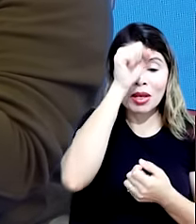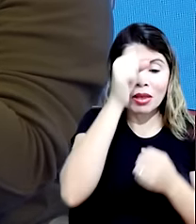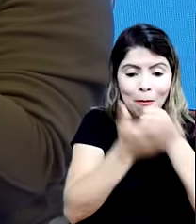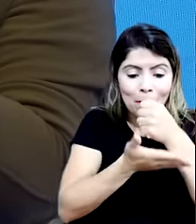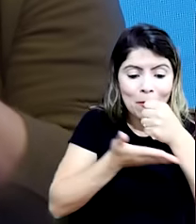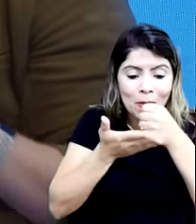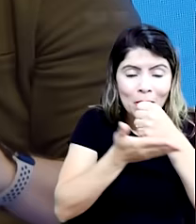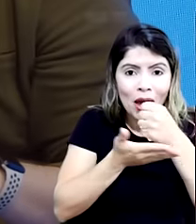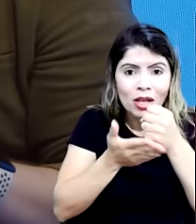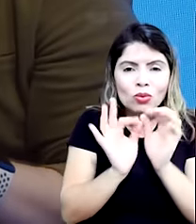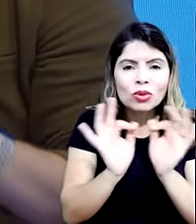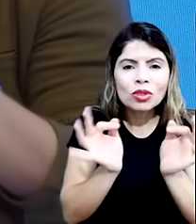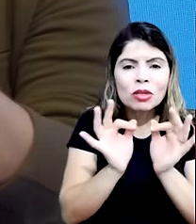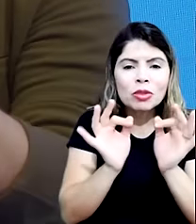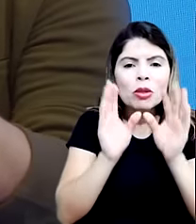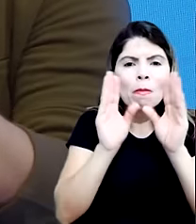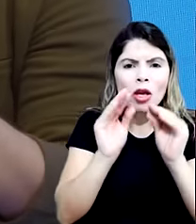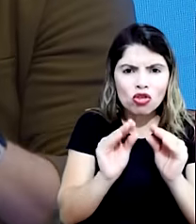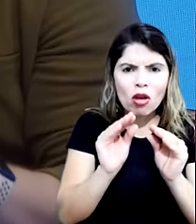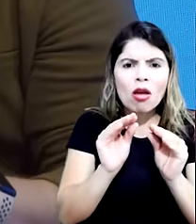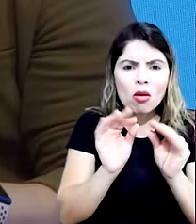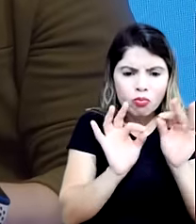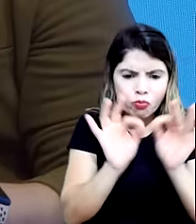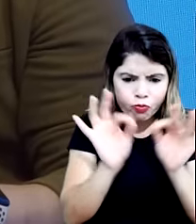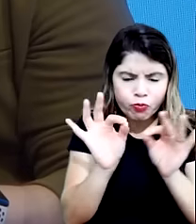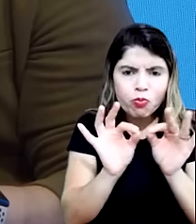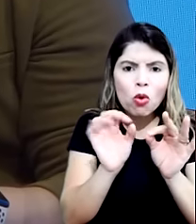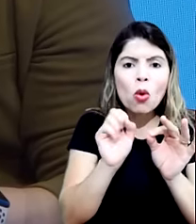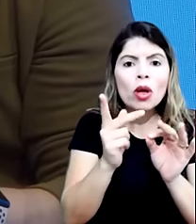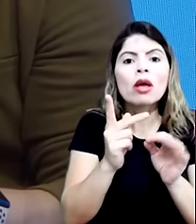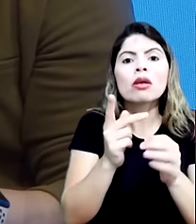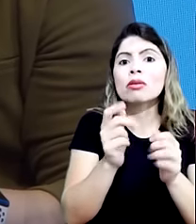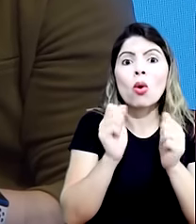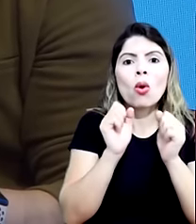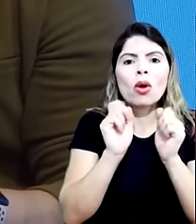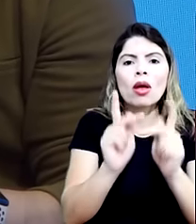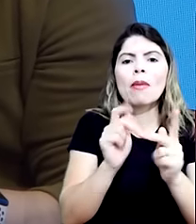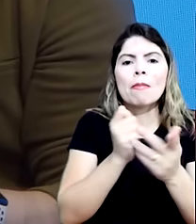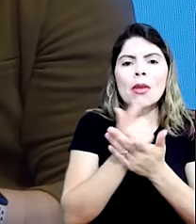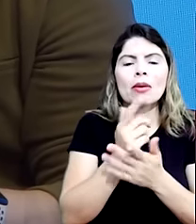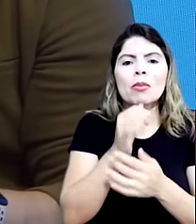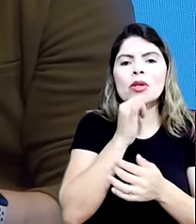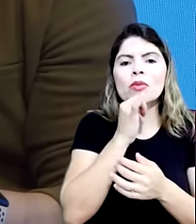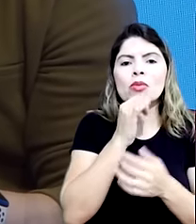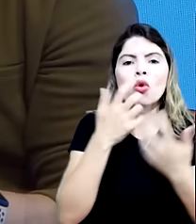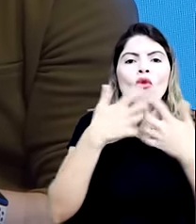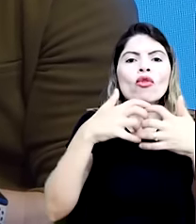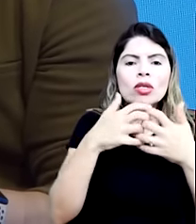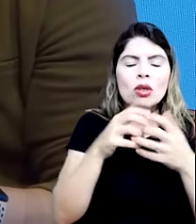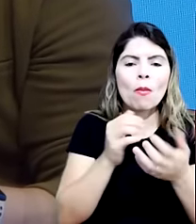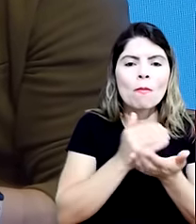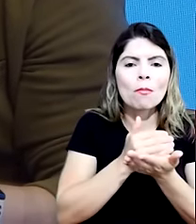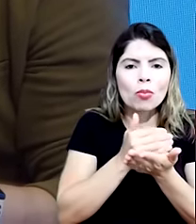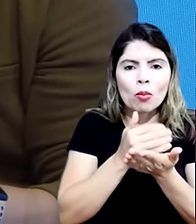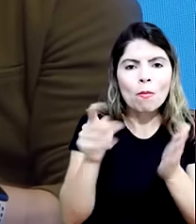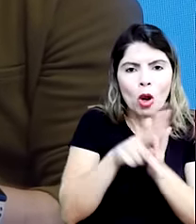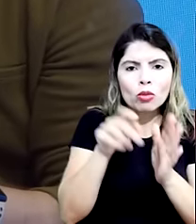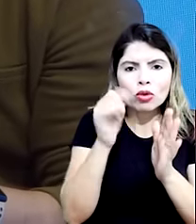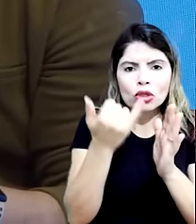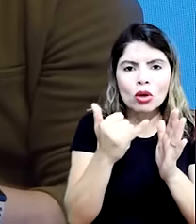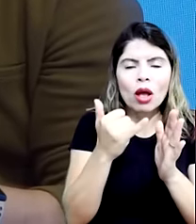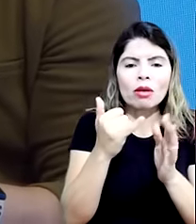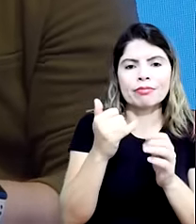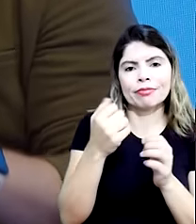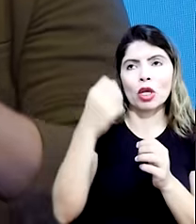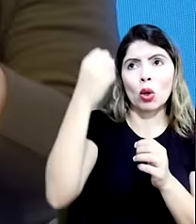e o básico a gente falou aqui do quê iluminação falamos de algumas algumas possibilidades de configuração na ativa do próprio celular falamos de limpar uma